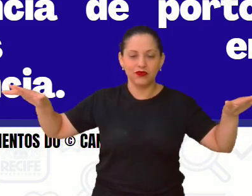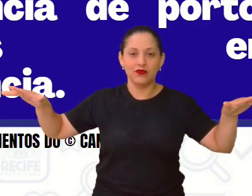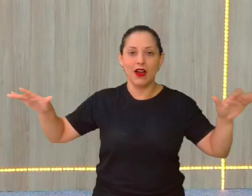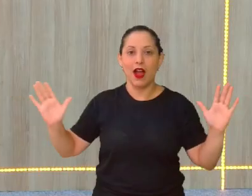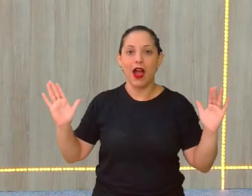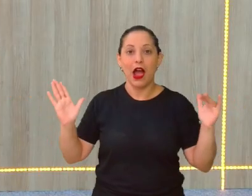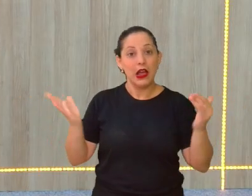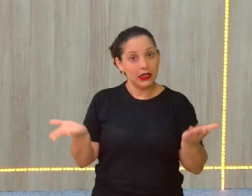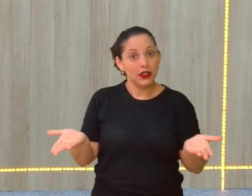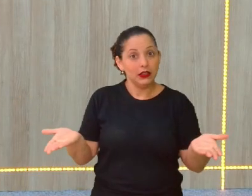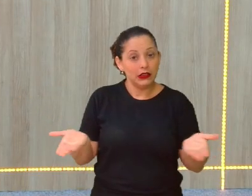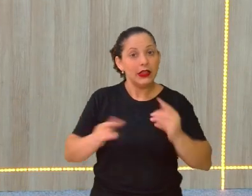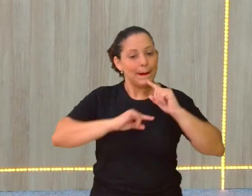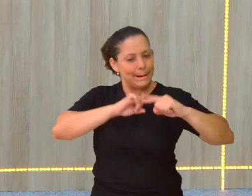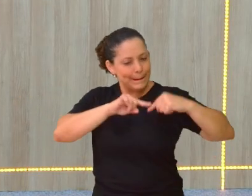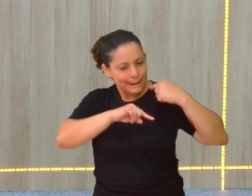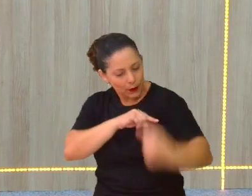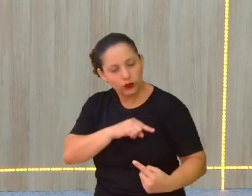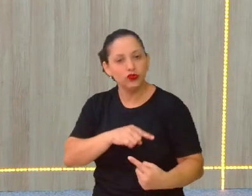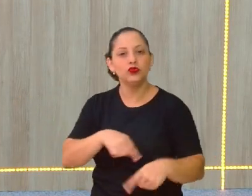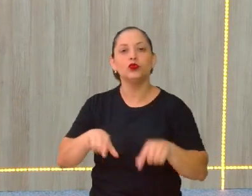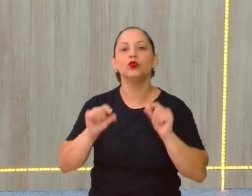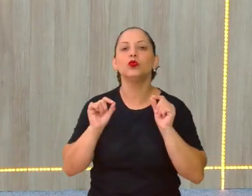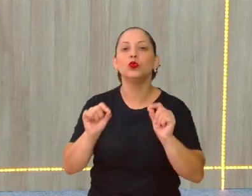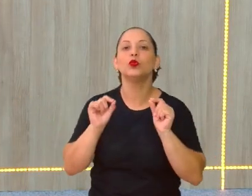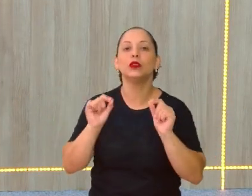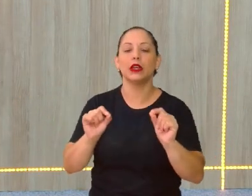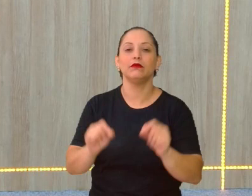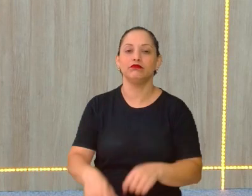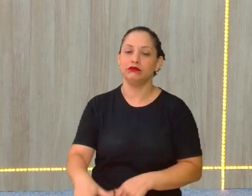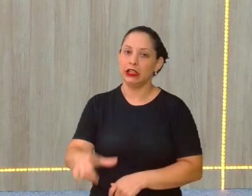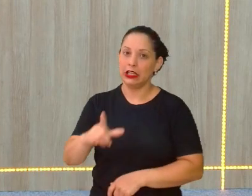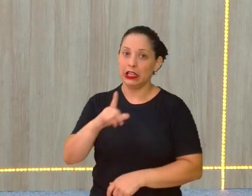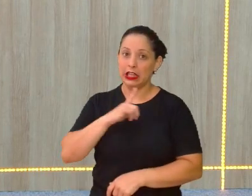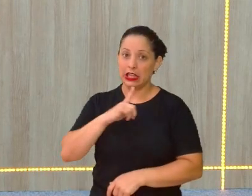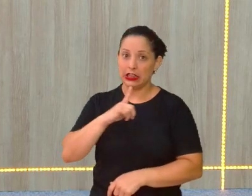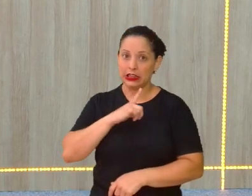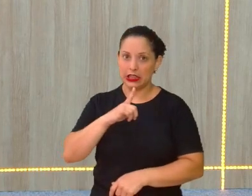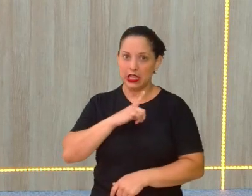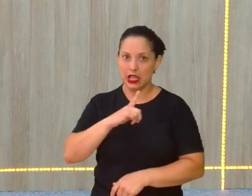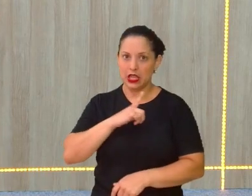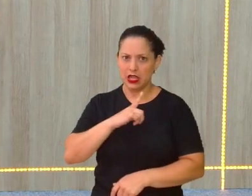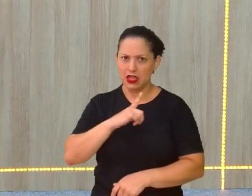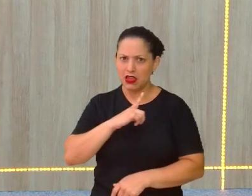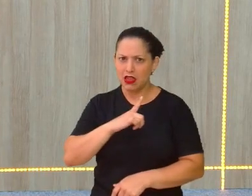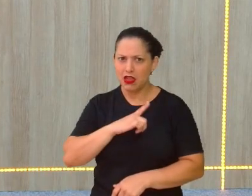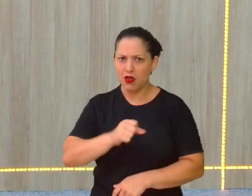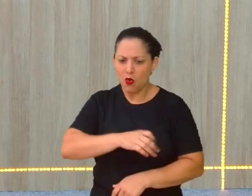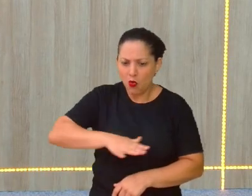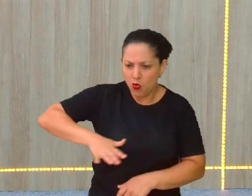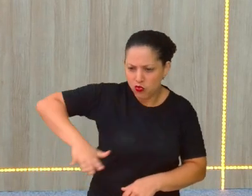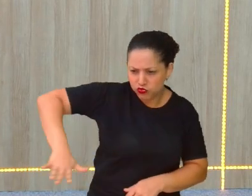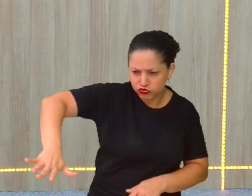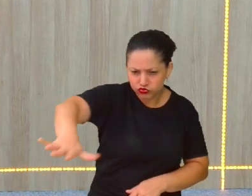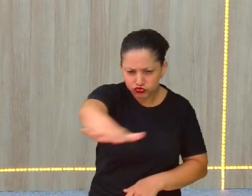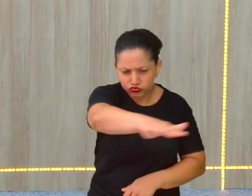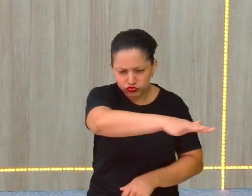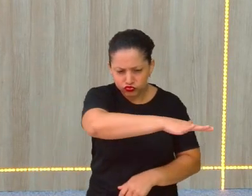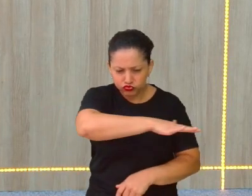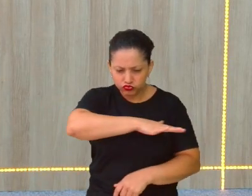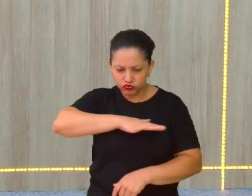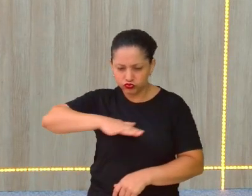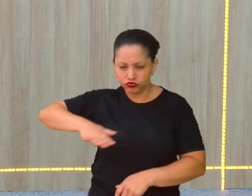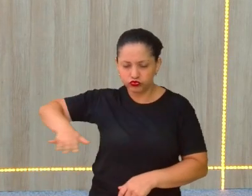um grande império, né? Um império que conquistou terras em todo o mundo que